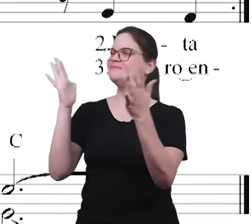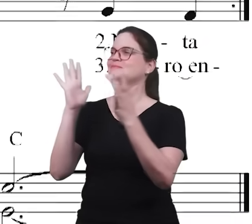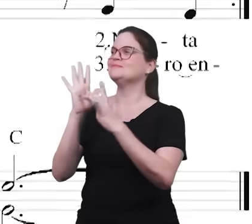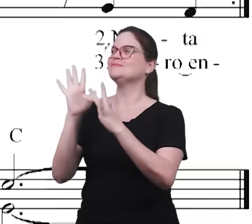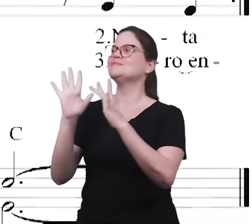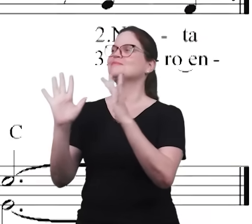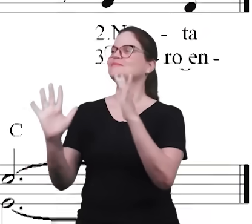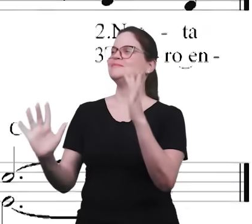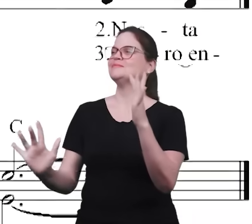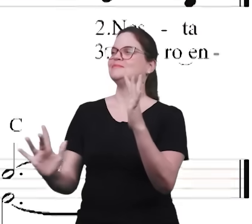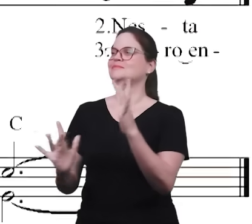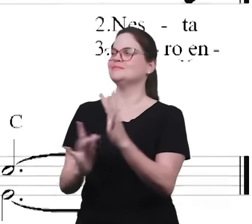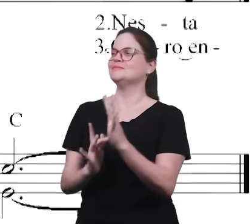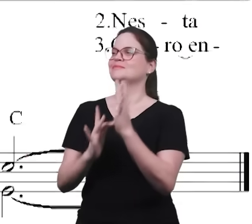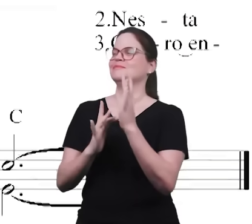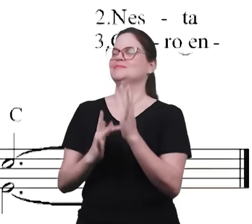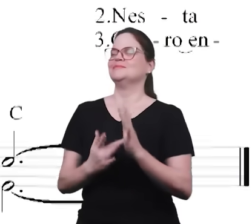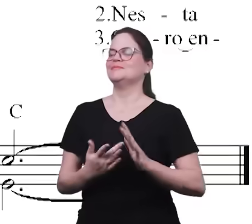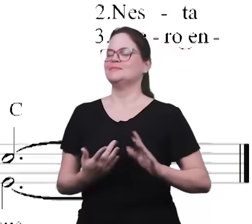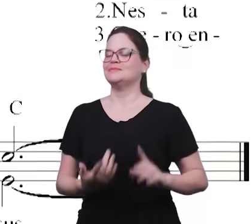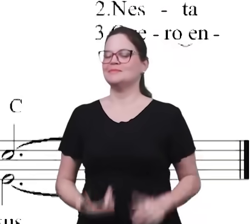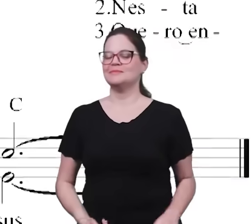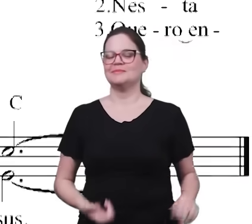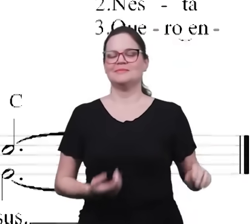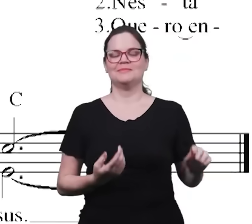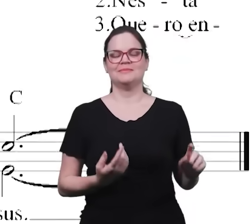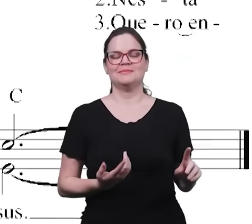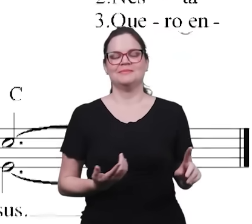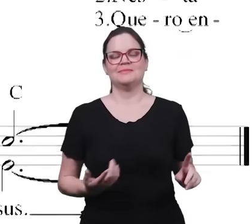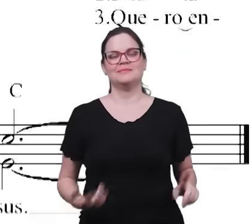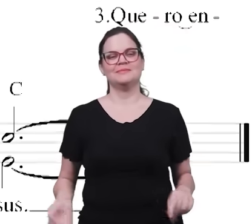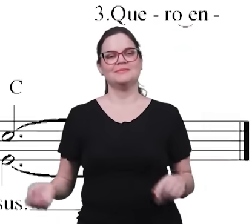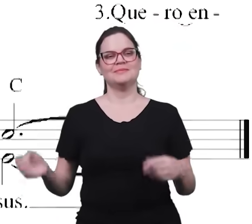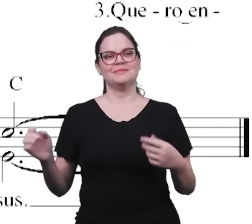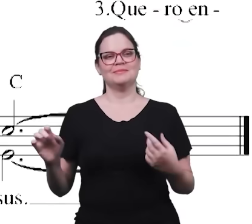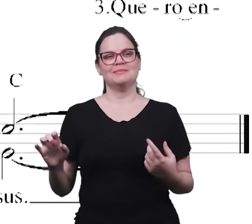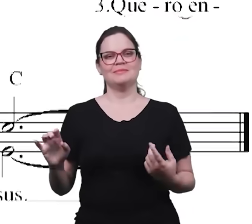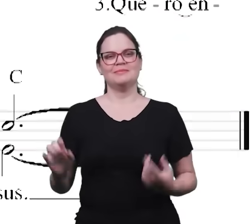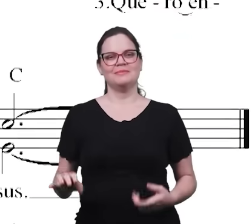glória a Jesus.